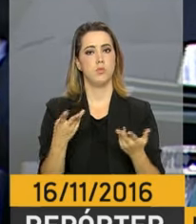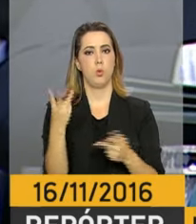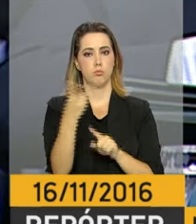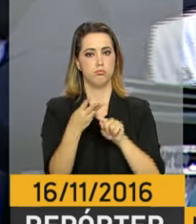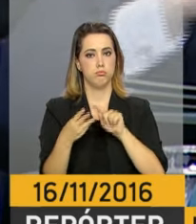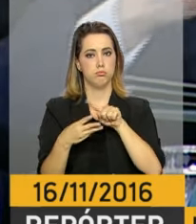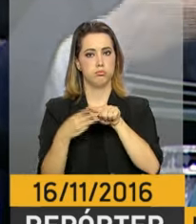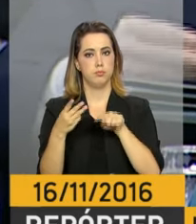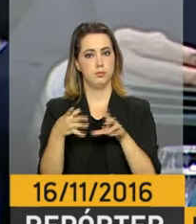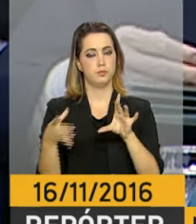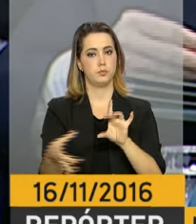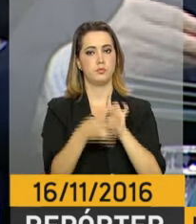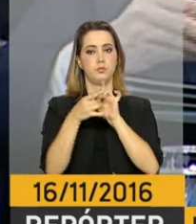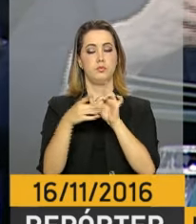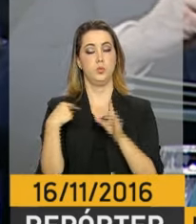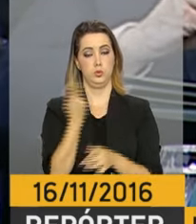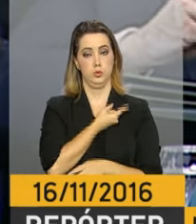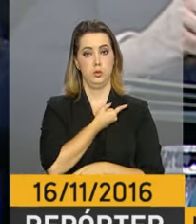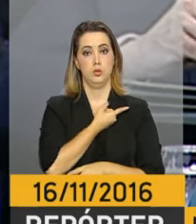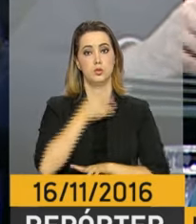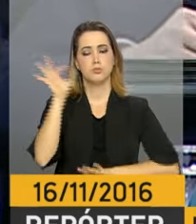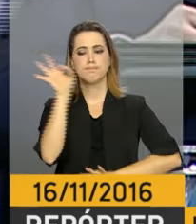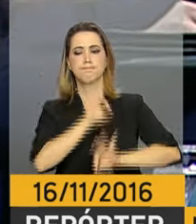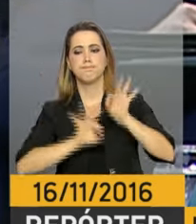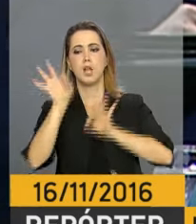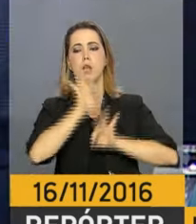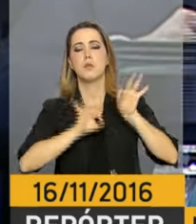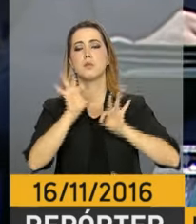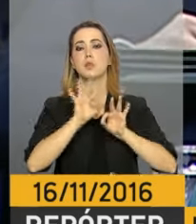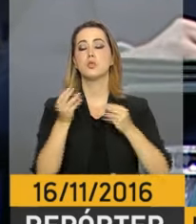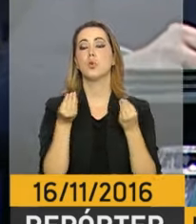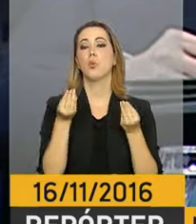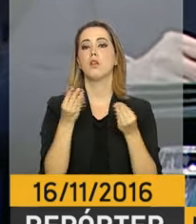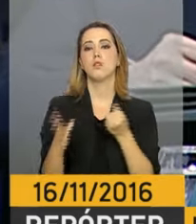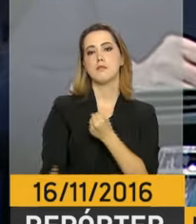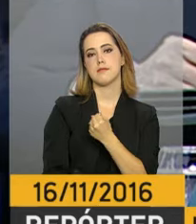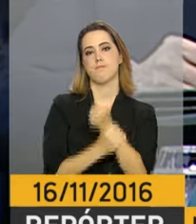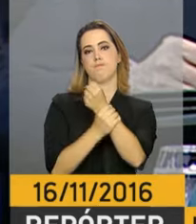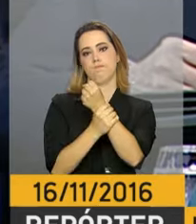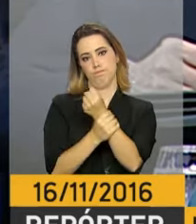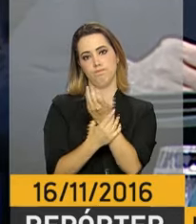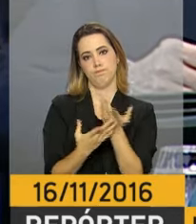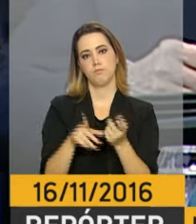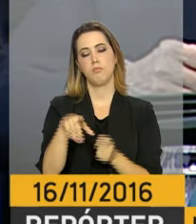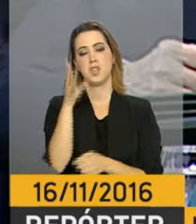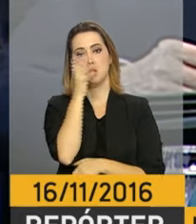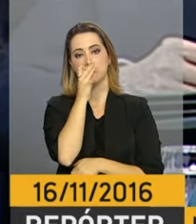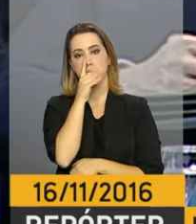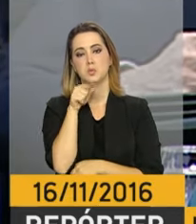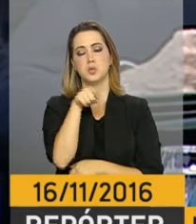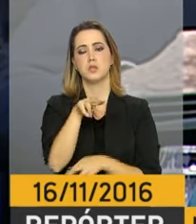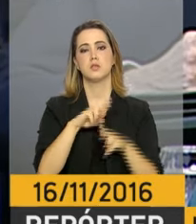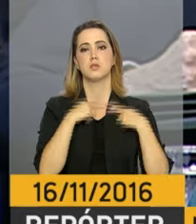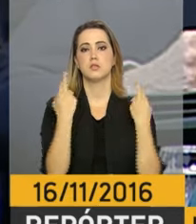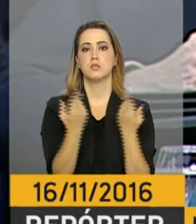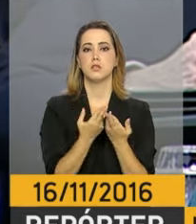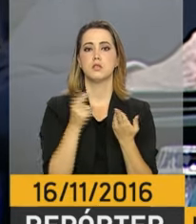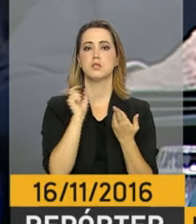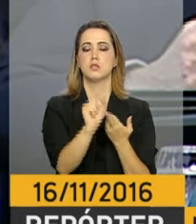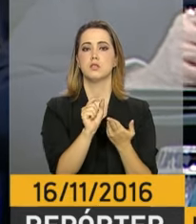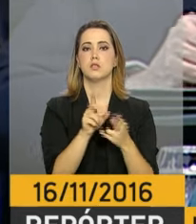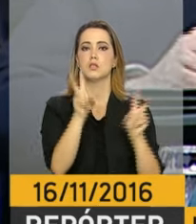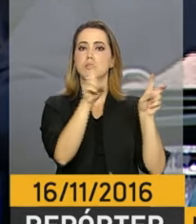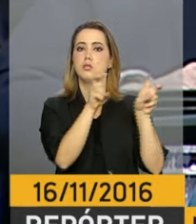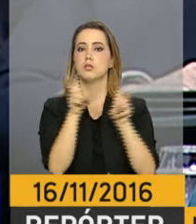precisamente para tratarmos eh de segurança e interessante que nessas nessa reunião a que estou aludindo o tema